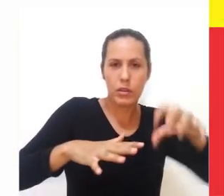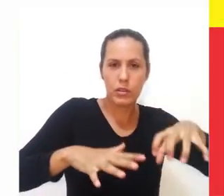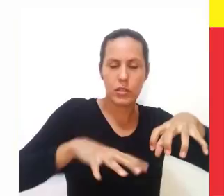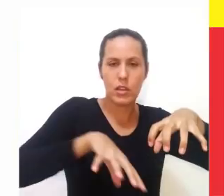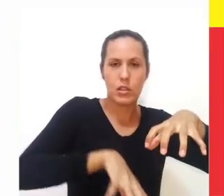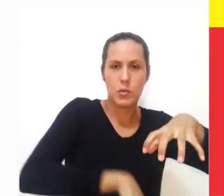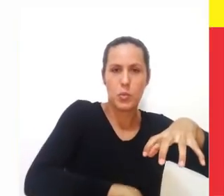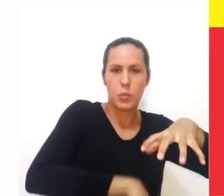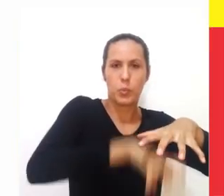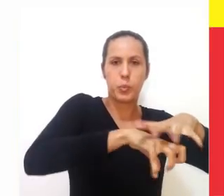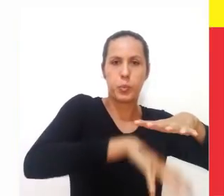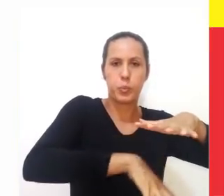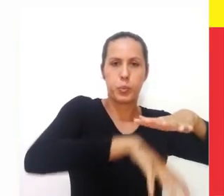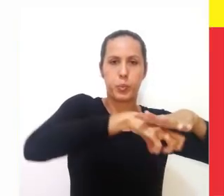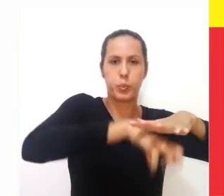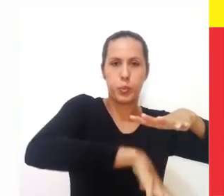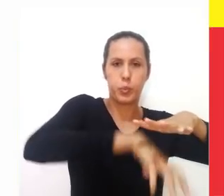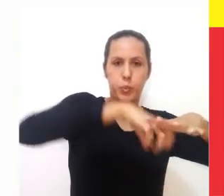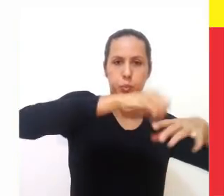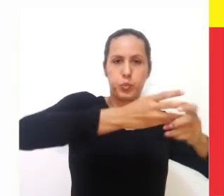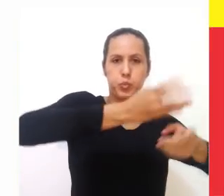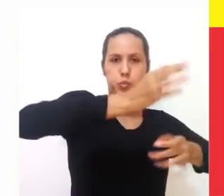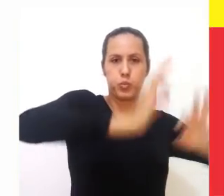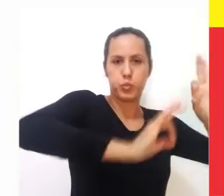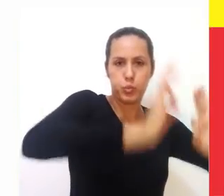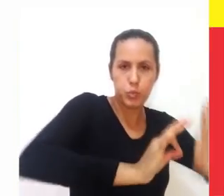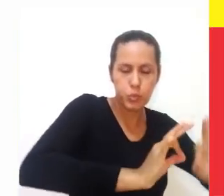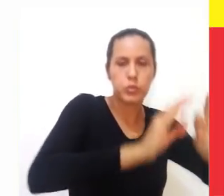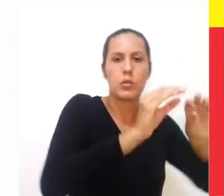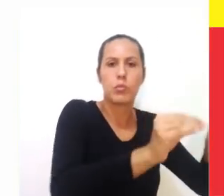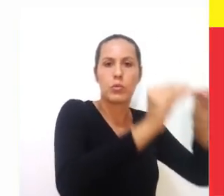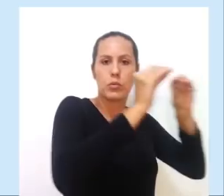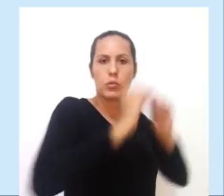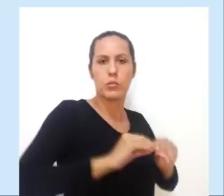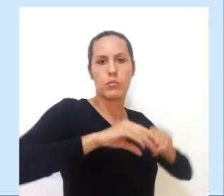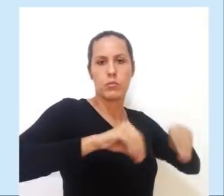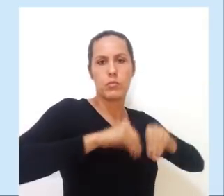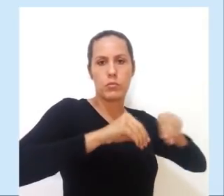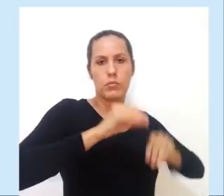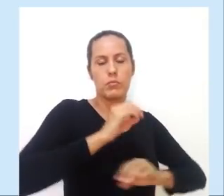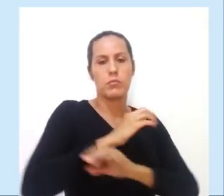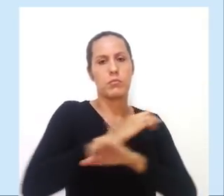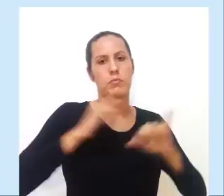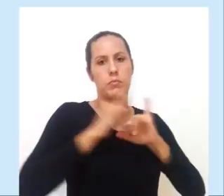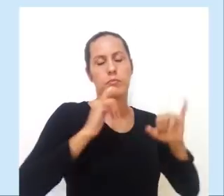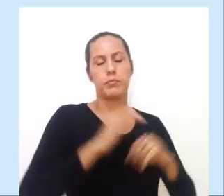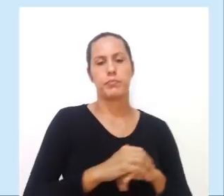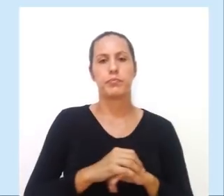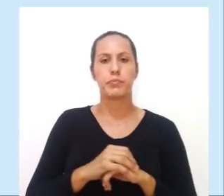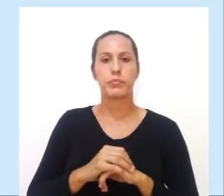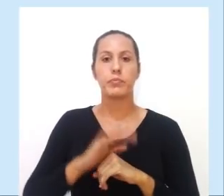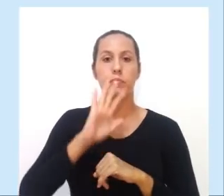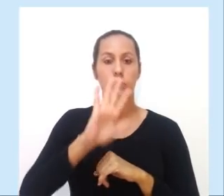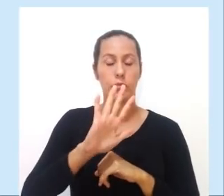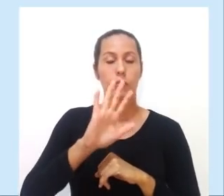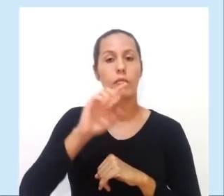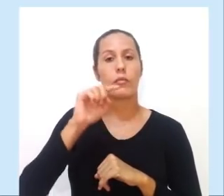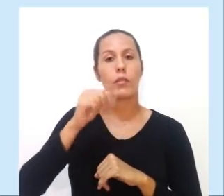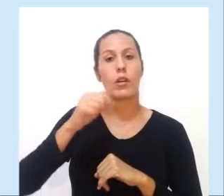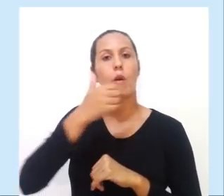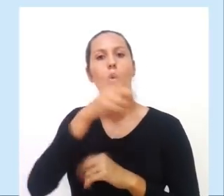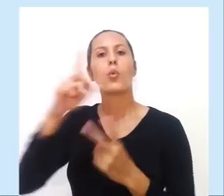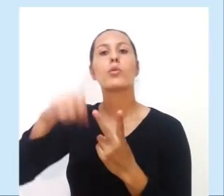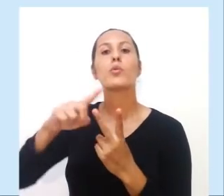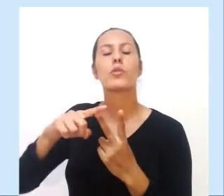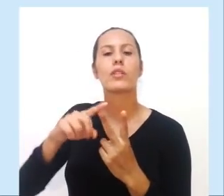é tratado e conduzido, né? Transportado. Também nós temos outra fonte de energia,